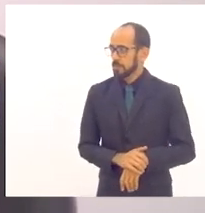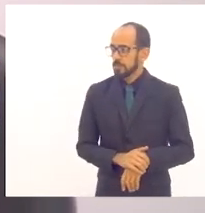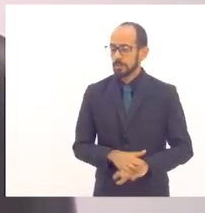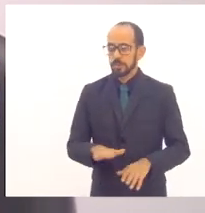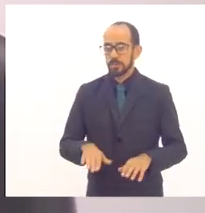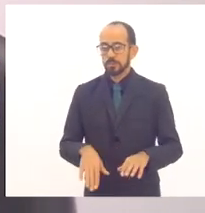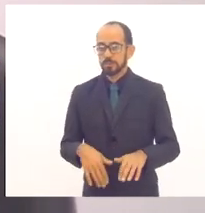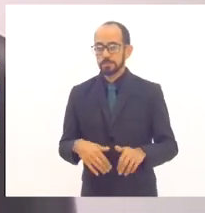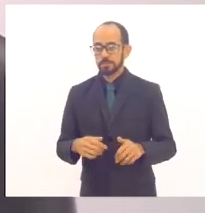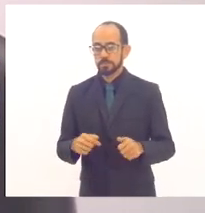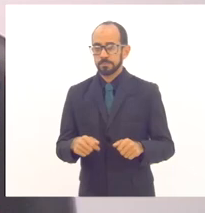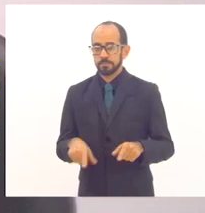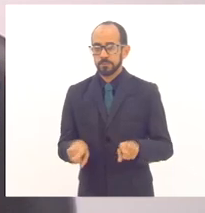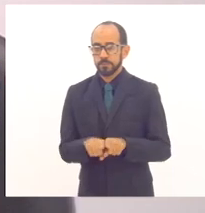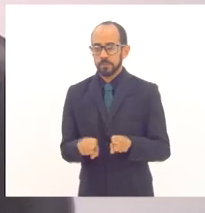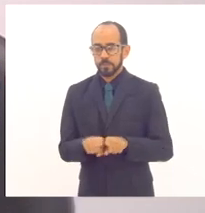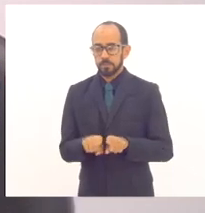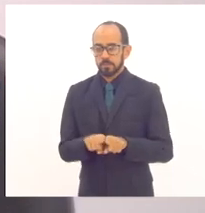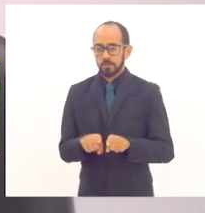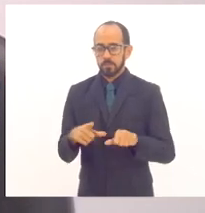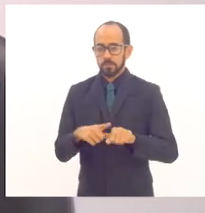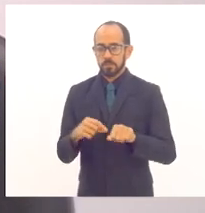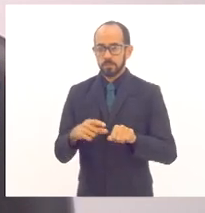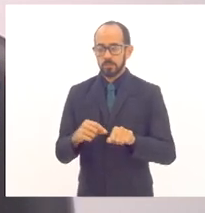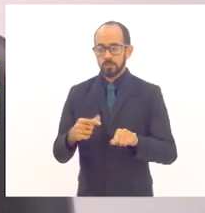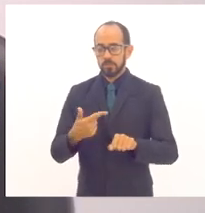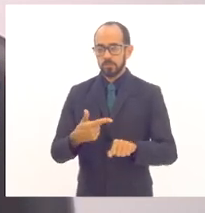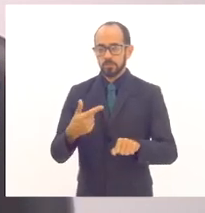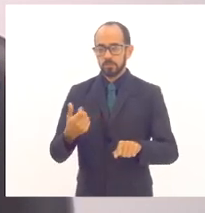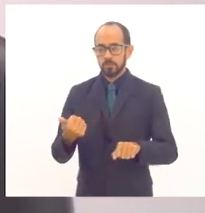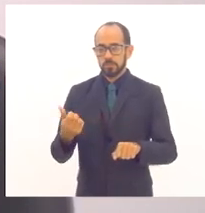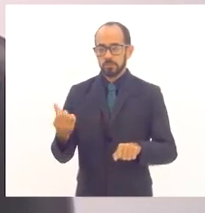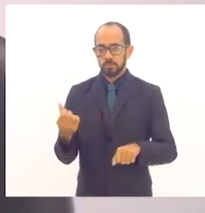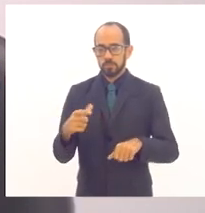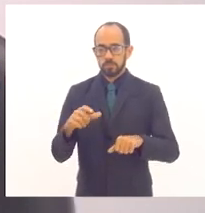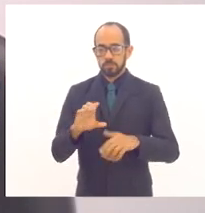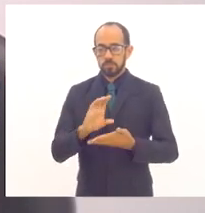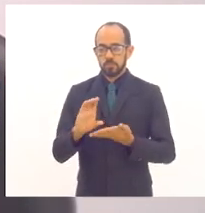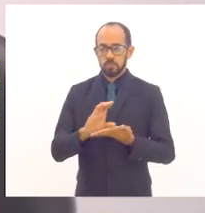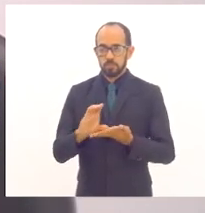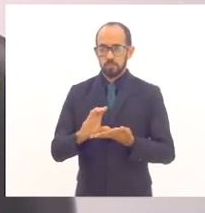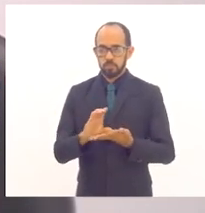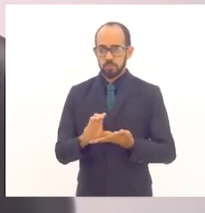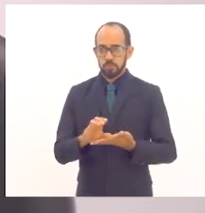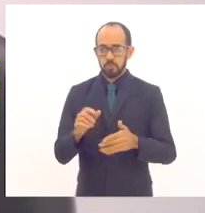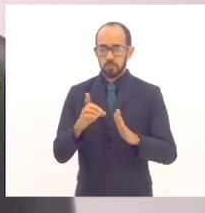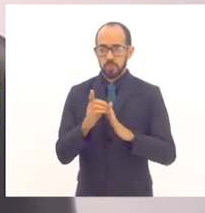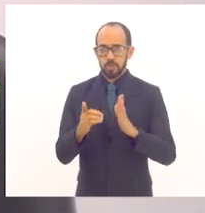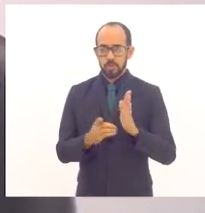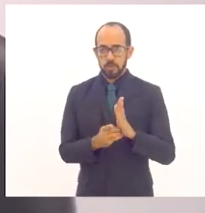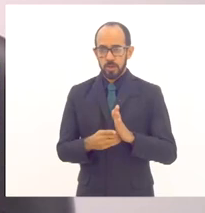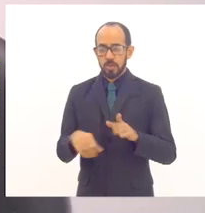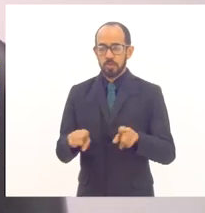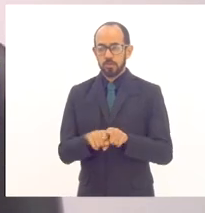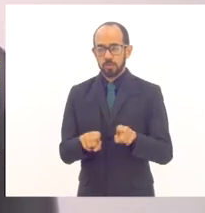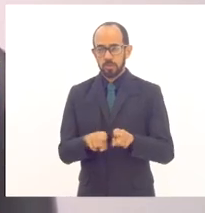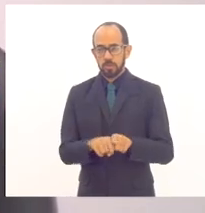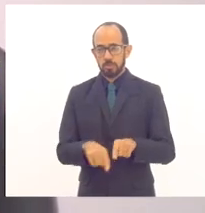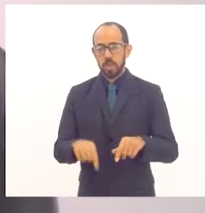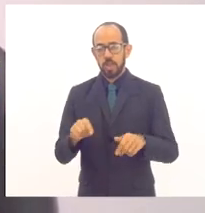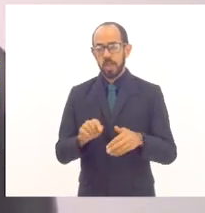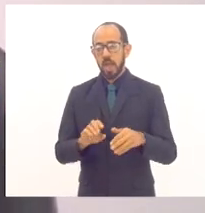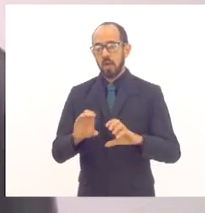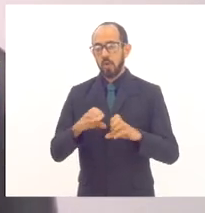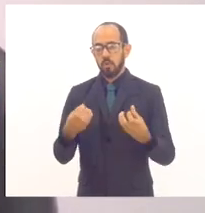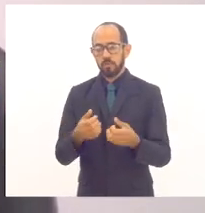institucionalizada através do artigo 216 da Constituição, com o decreto 3.551, Convenção de Unesco de Paris de 2003, as